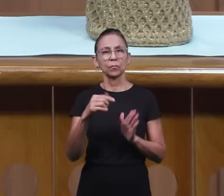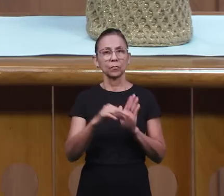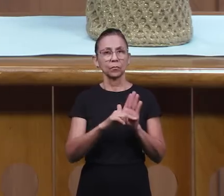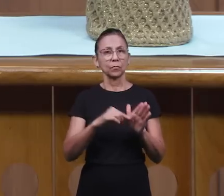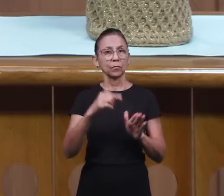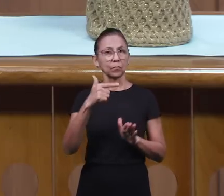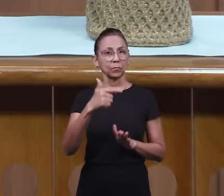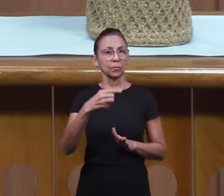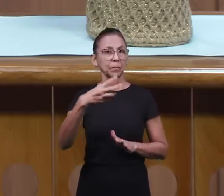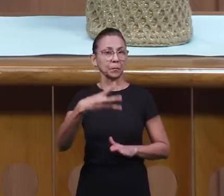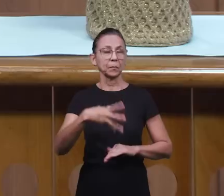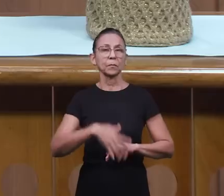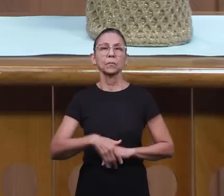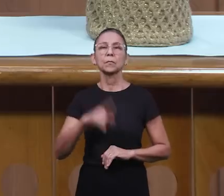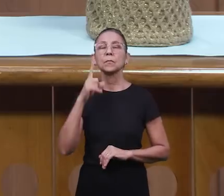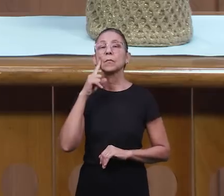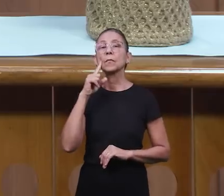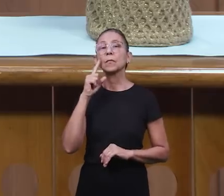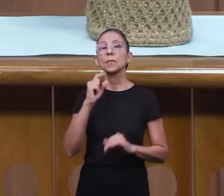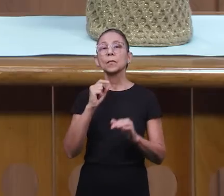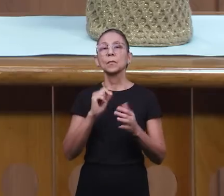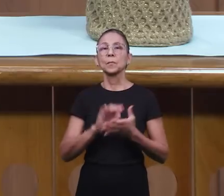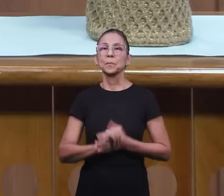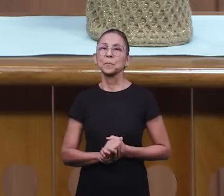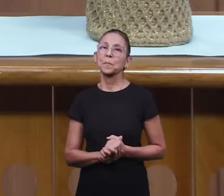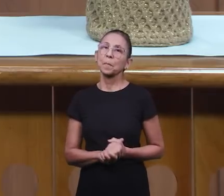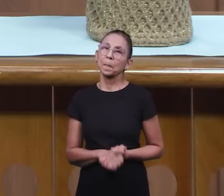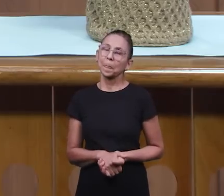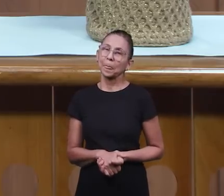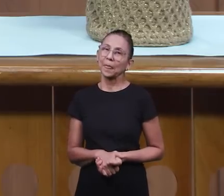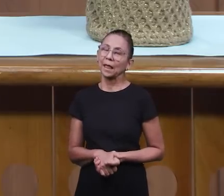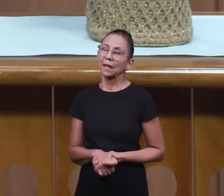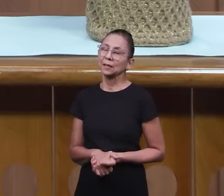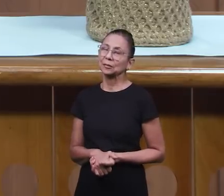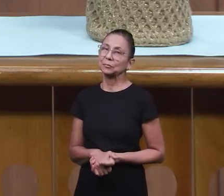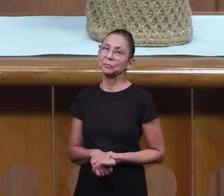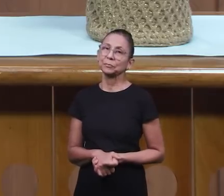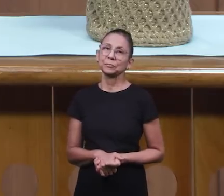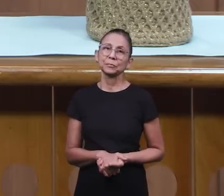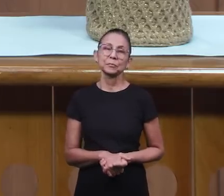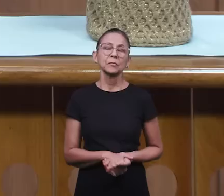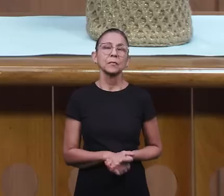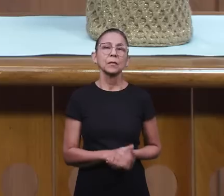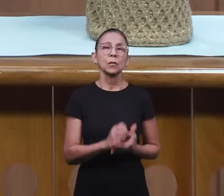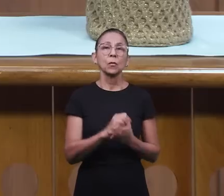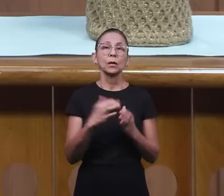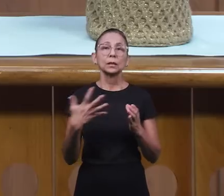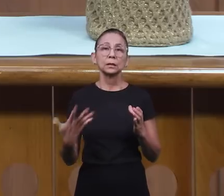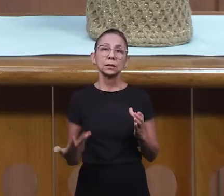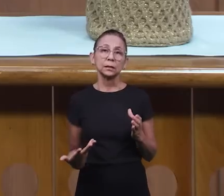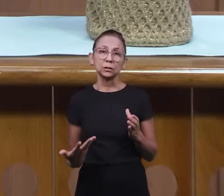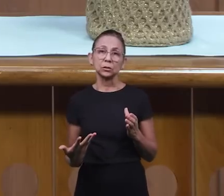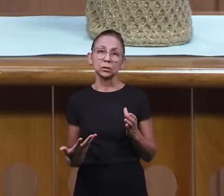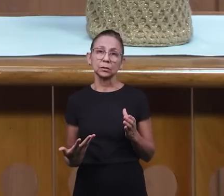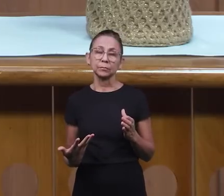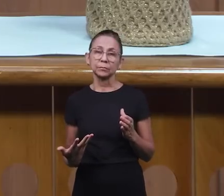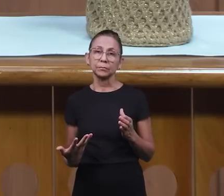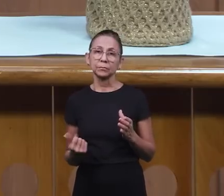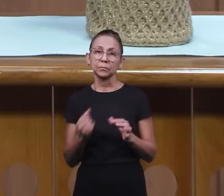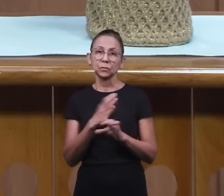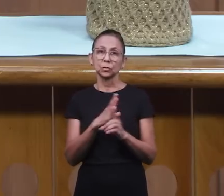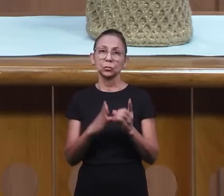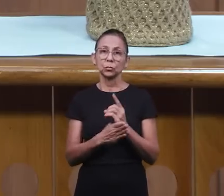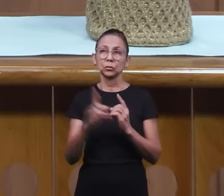o que caracteriza o culto que não agrada a Deus. Então, qual é a característica deste